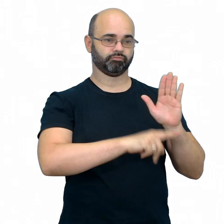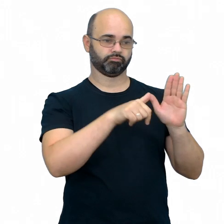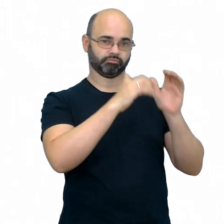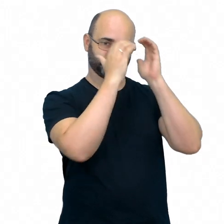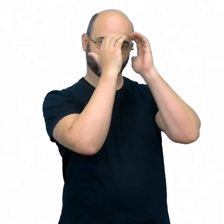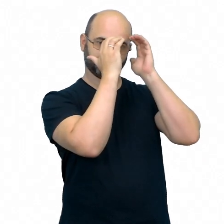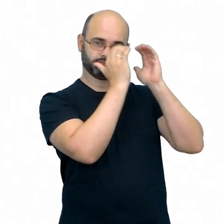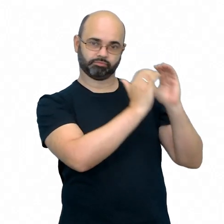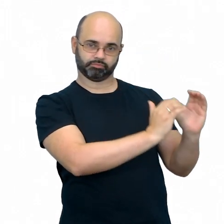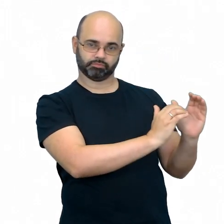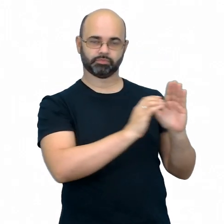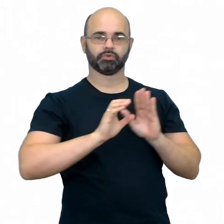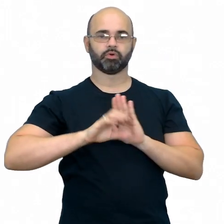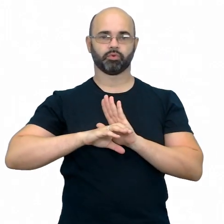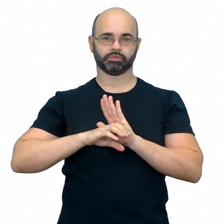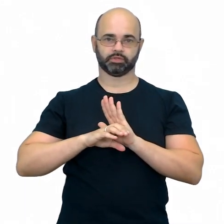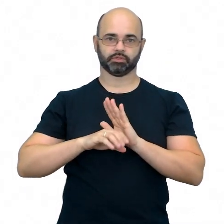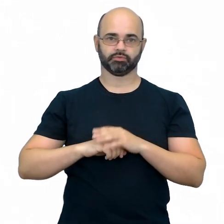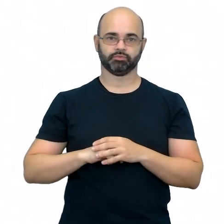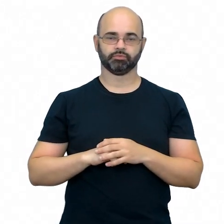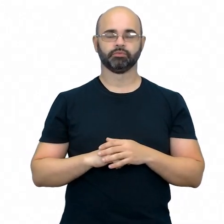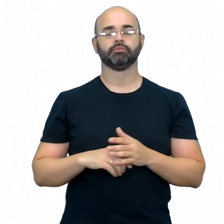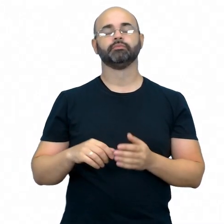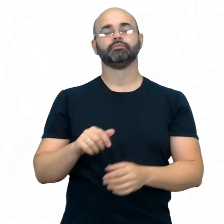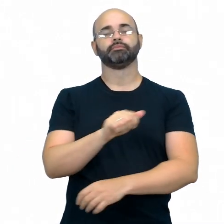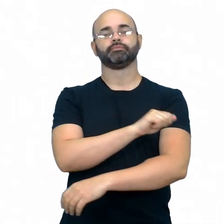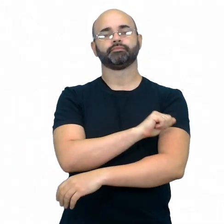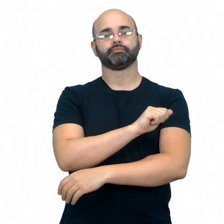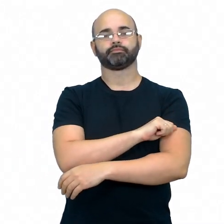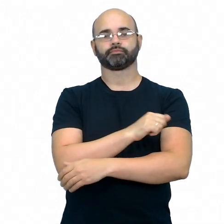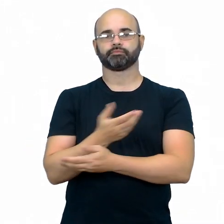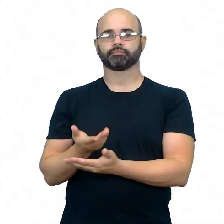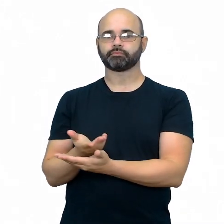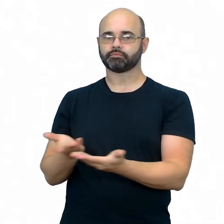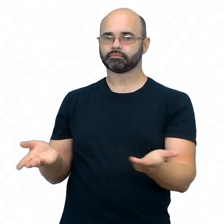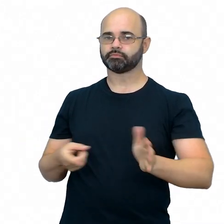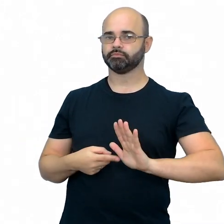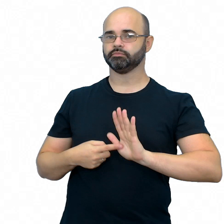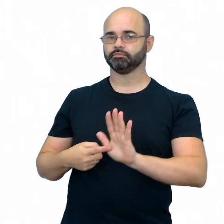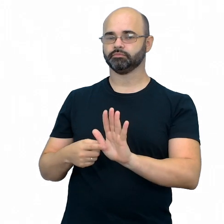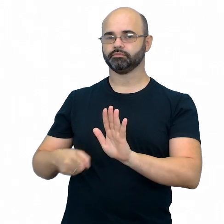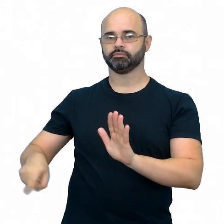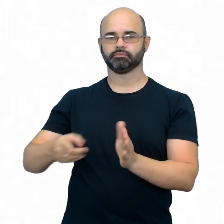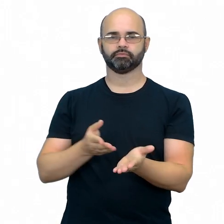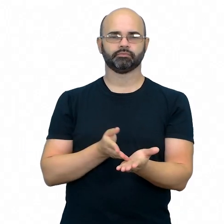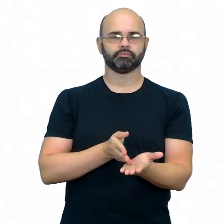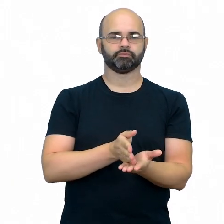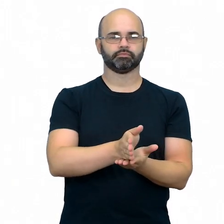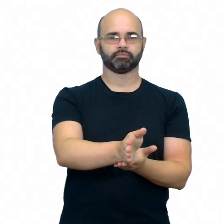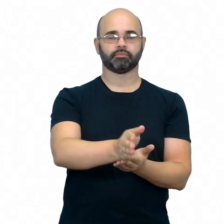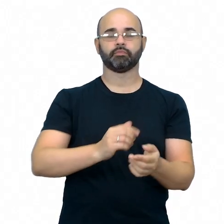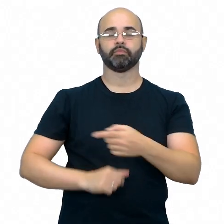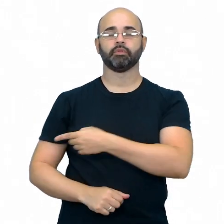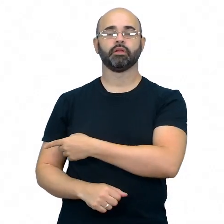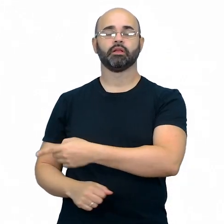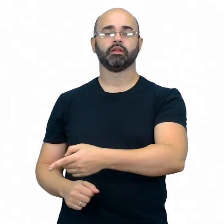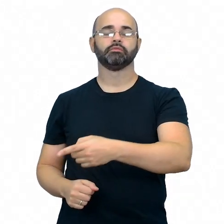propondo para que esses estudantes, eles tenham uma questão motriz, né? Que por meio dessa questão ele